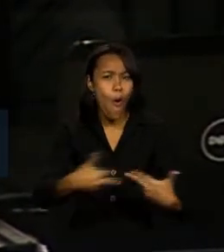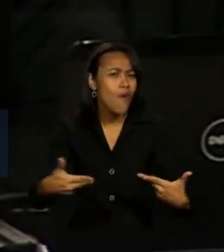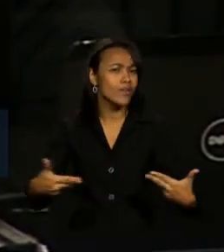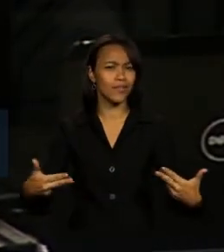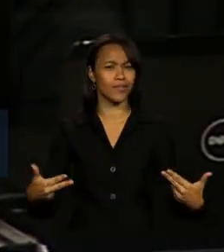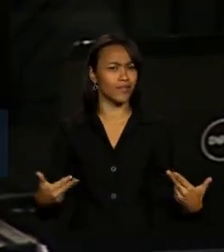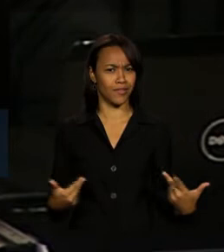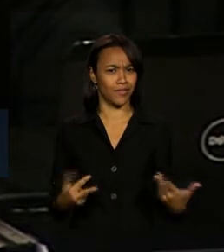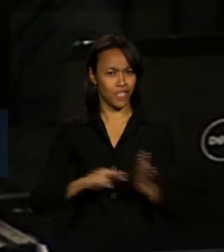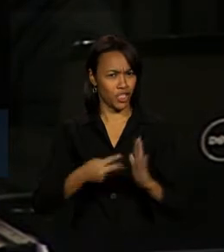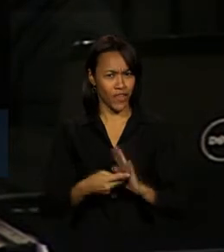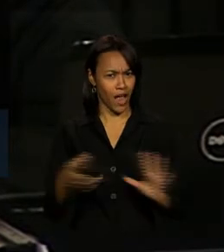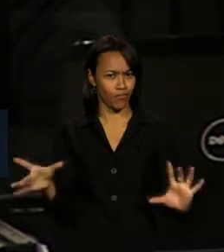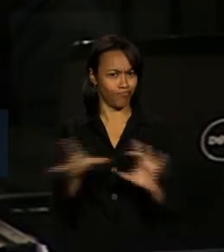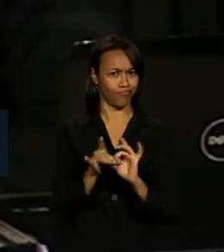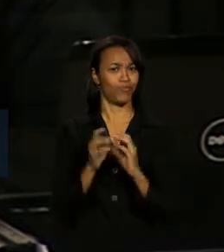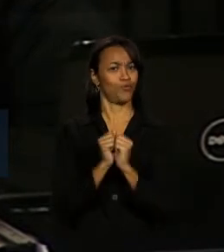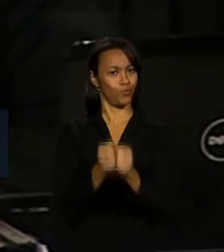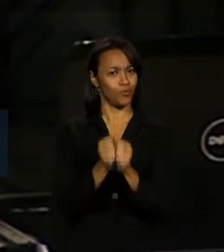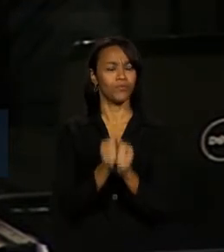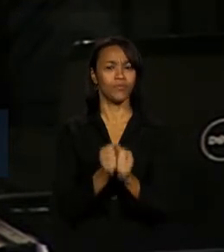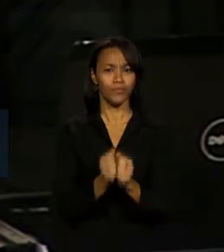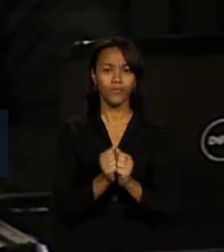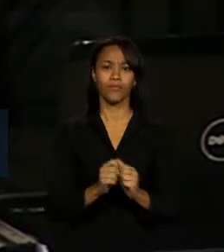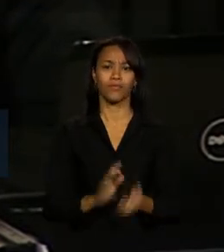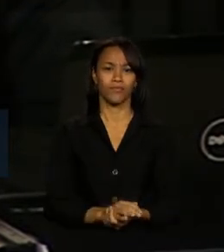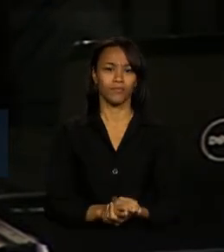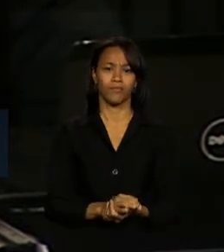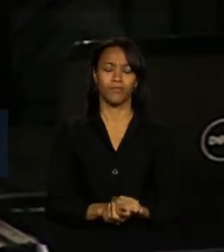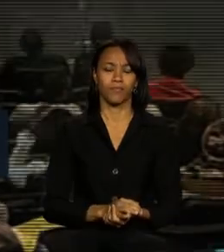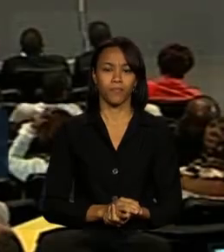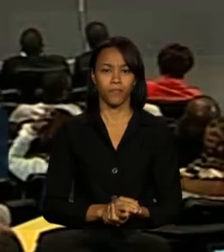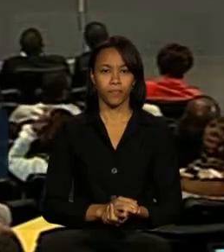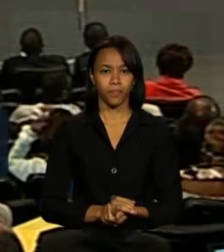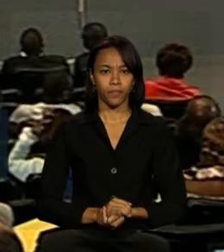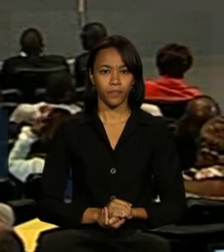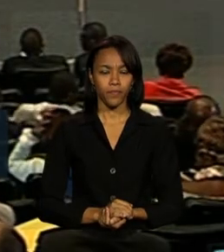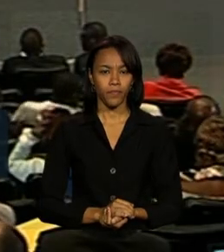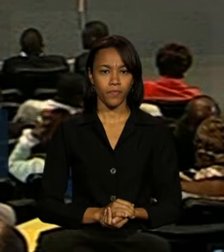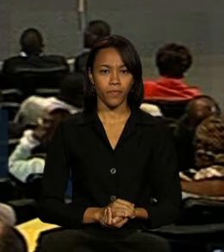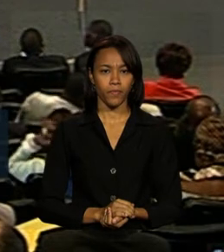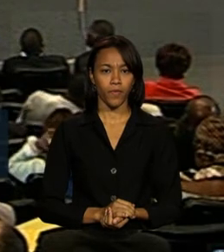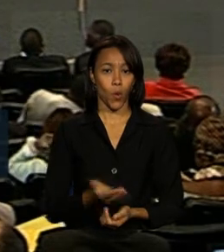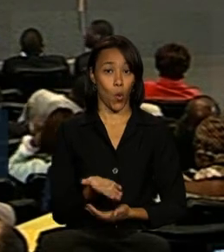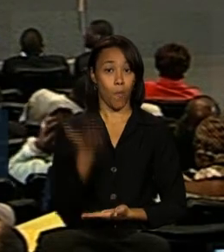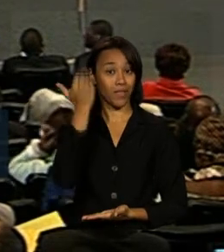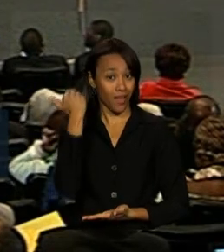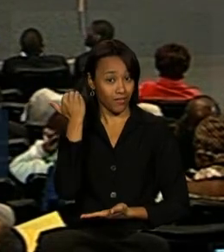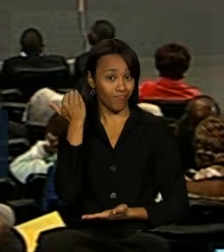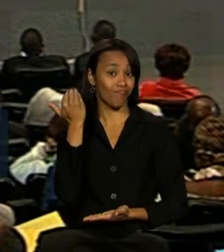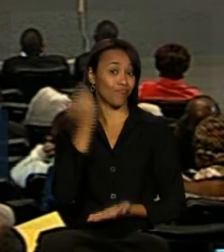que nós podemos construir uma cooperação sobre o tema escravidão. O passado é o